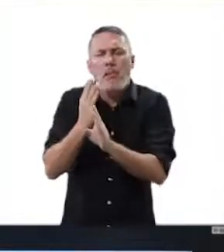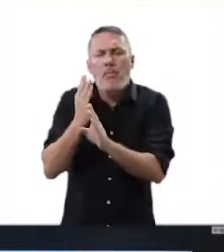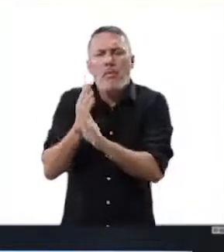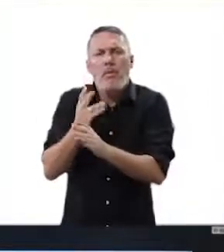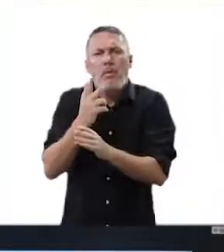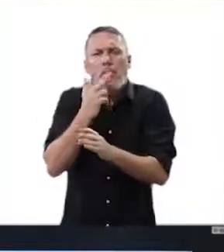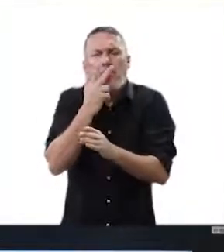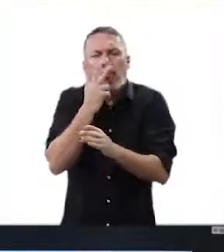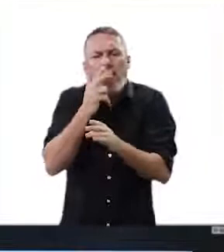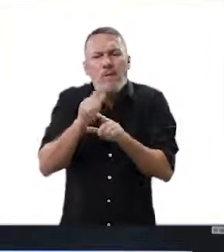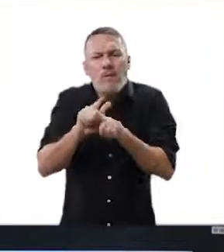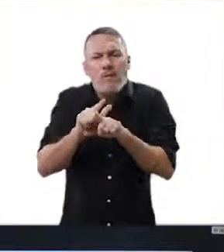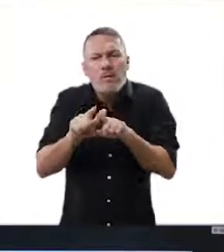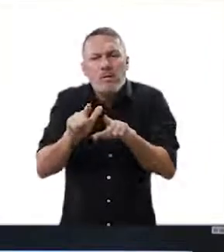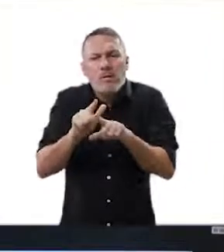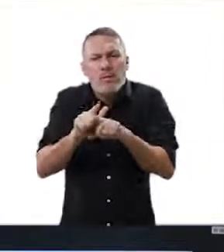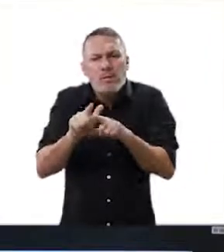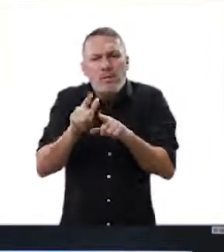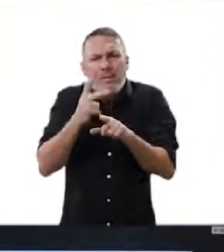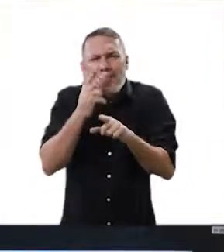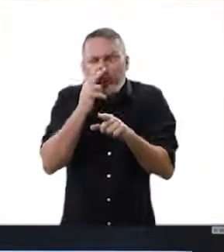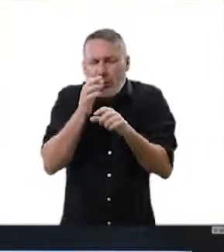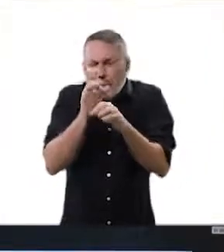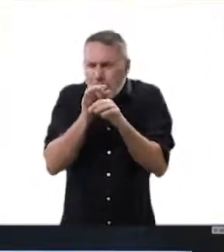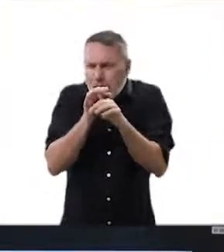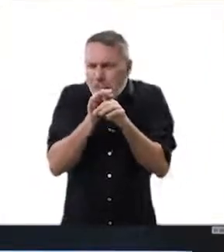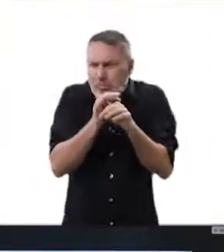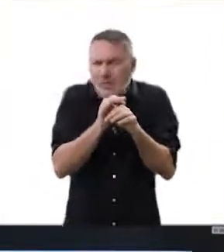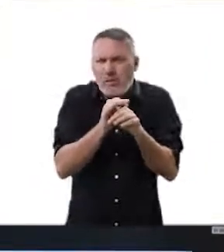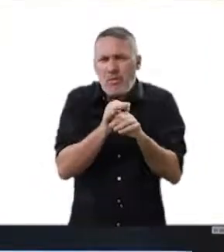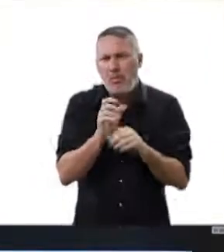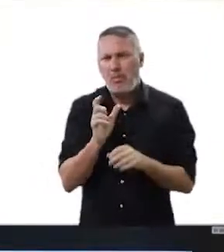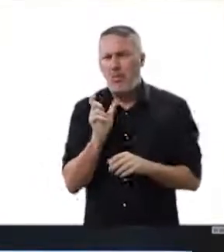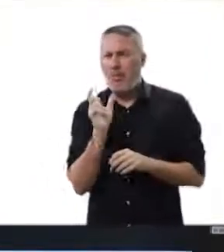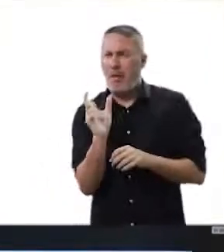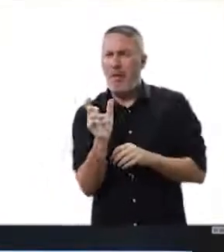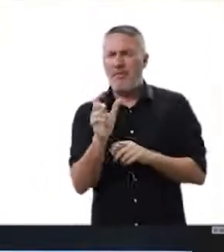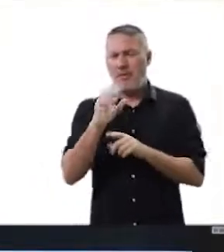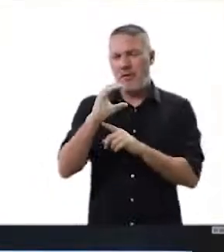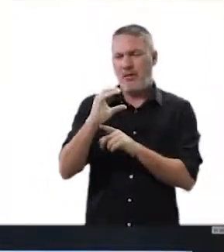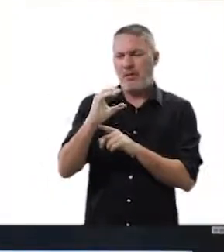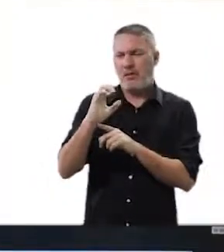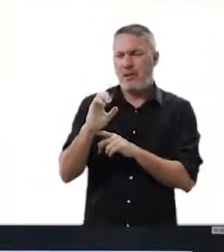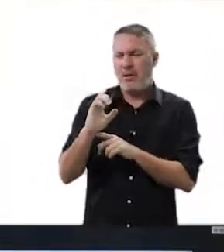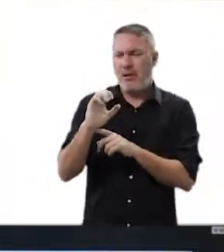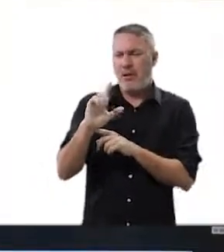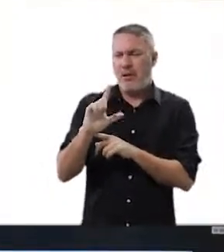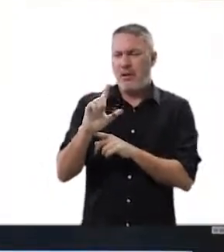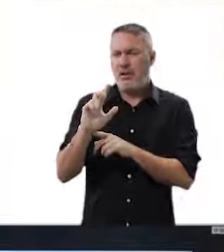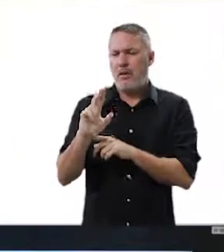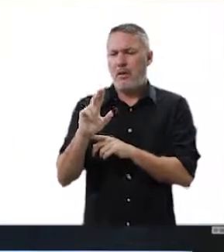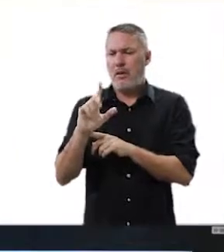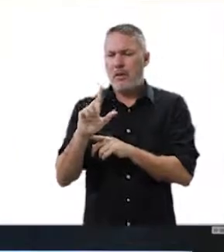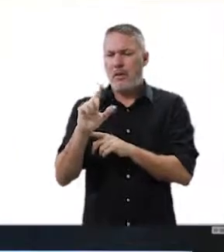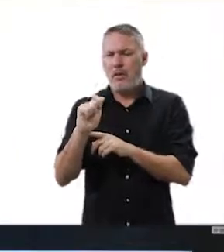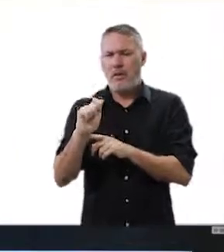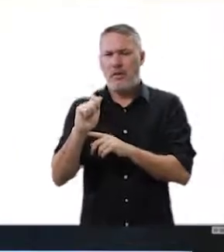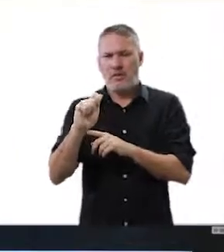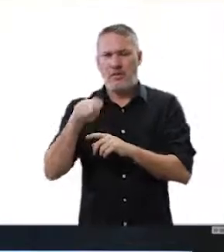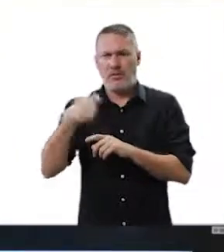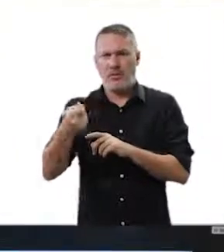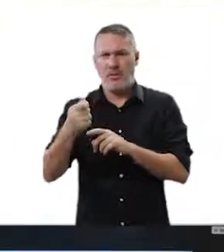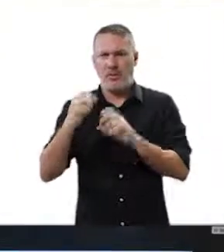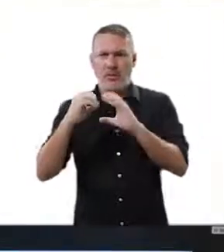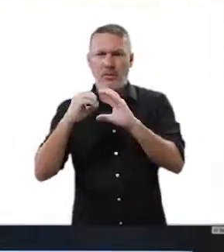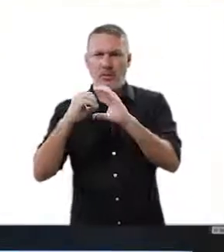que significa essa palavra que ele deu? Célula. Essa célula significa exatamente compartimentos